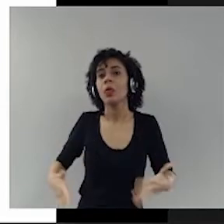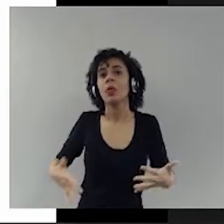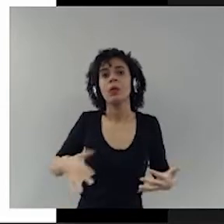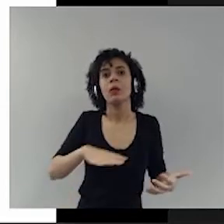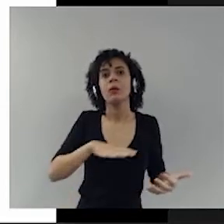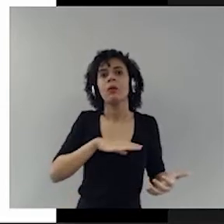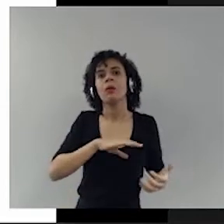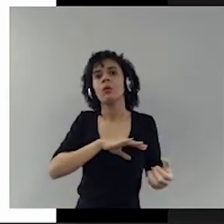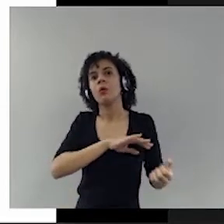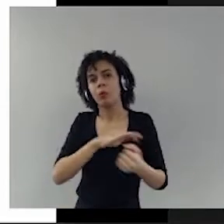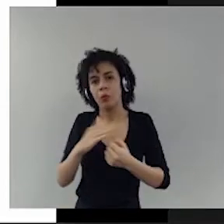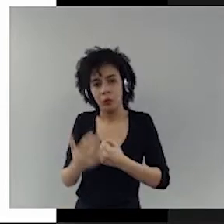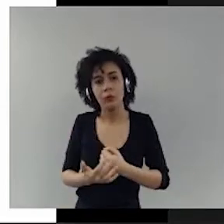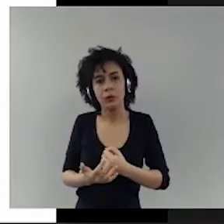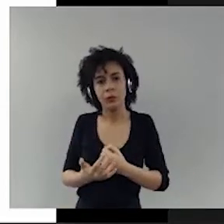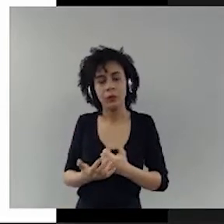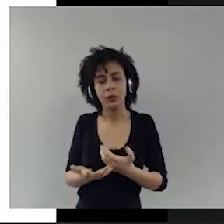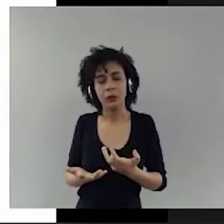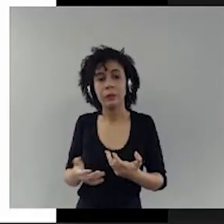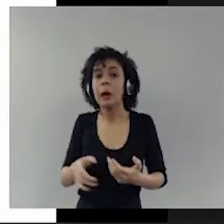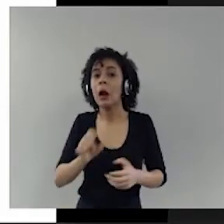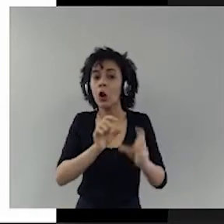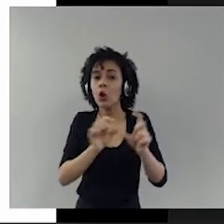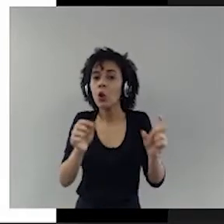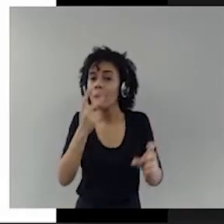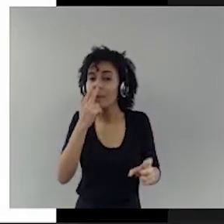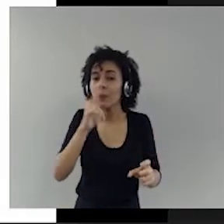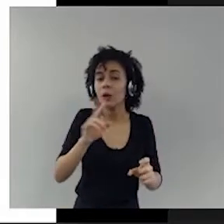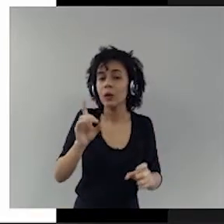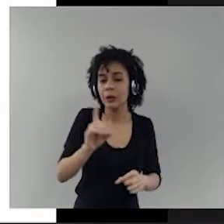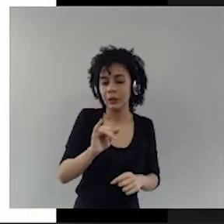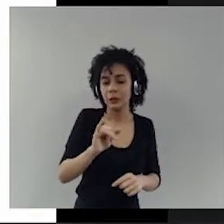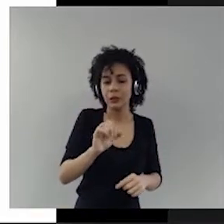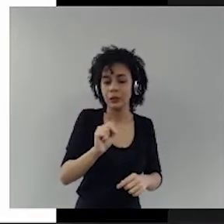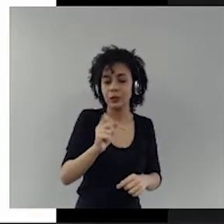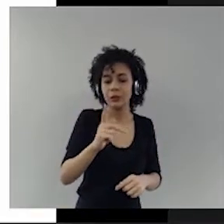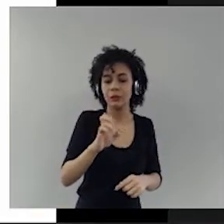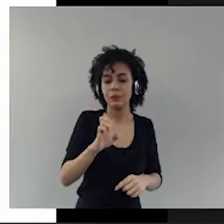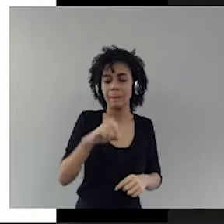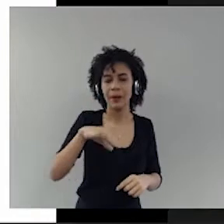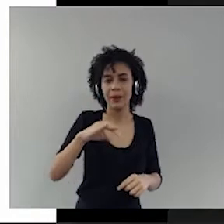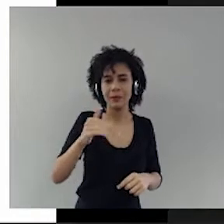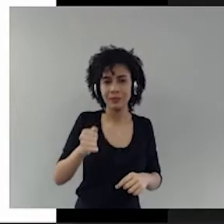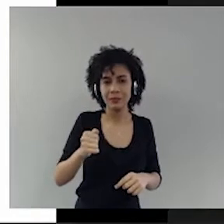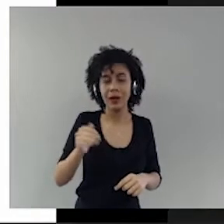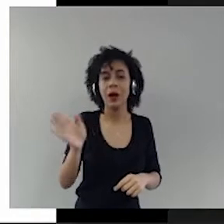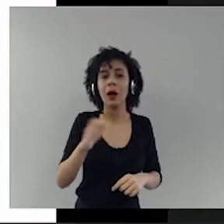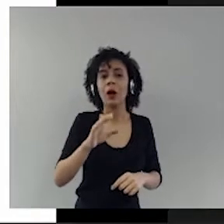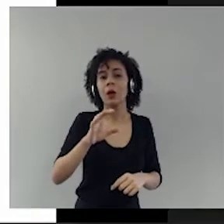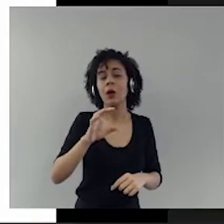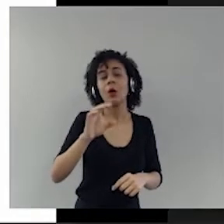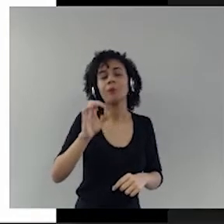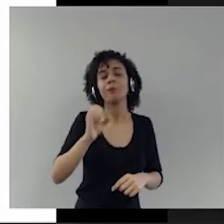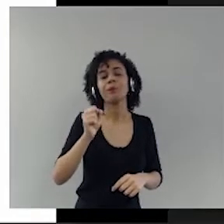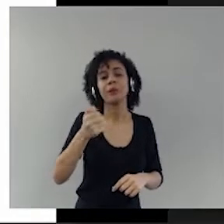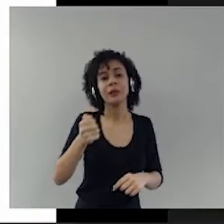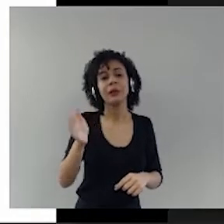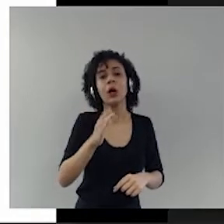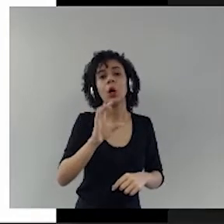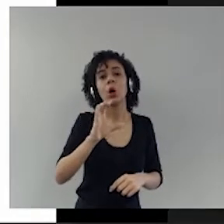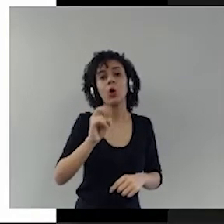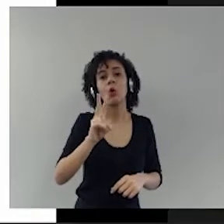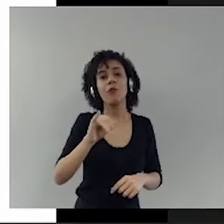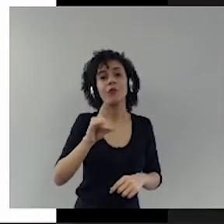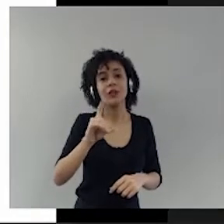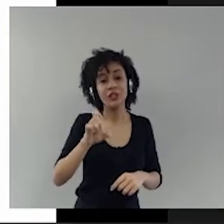essa hipótese aqui que tem sido apelidada de dispensa a cor verde é distinta daquela da lady